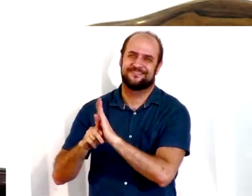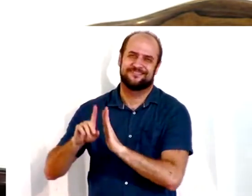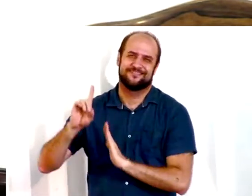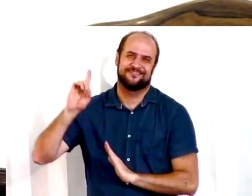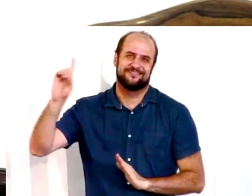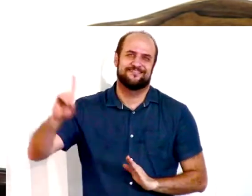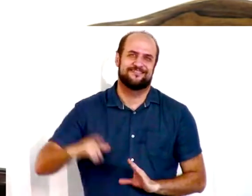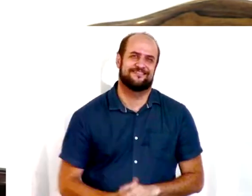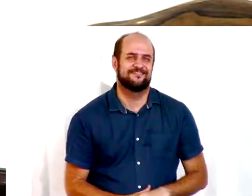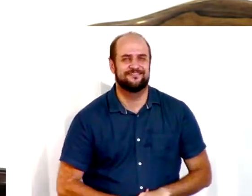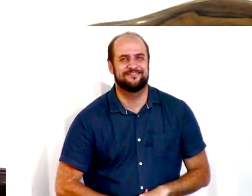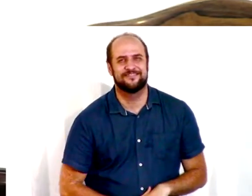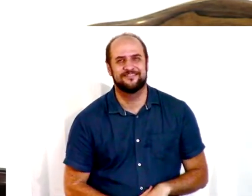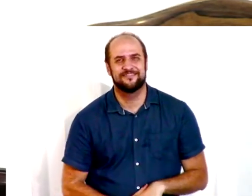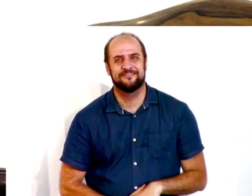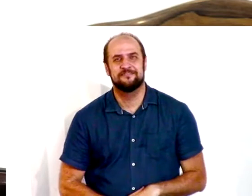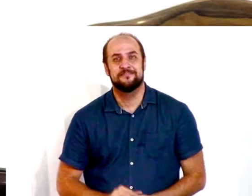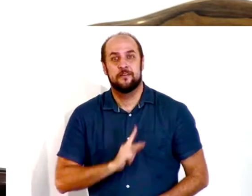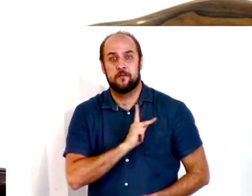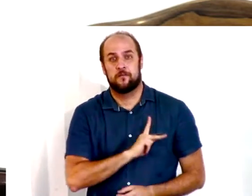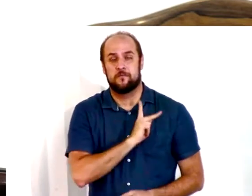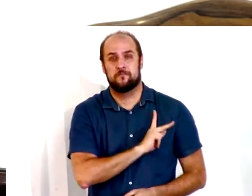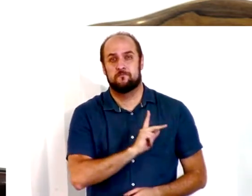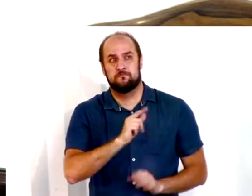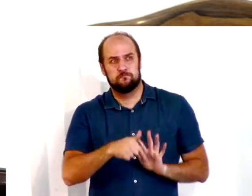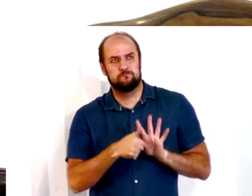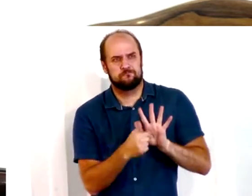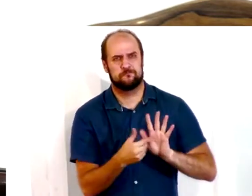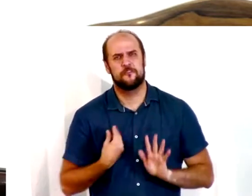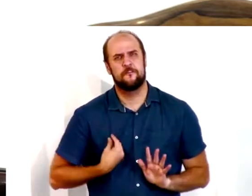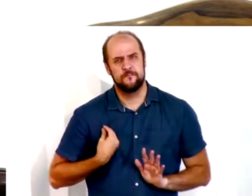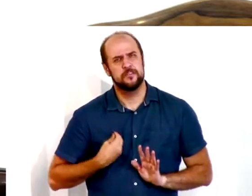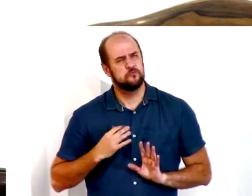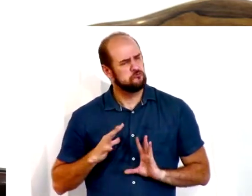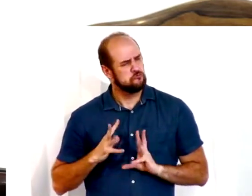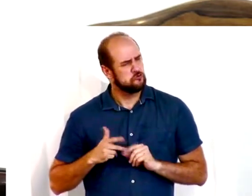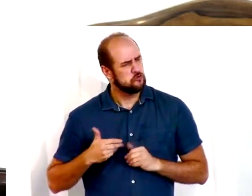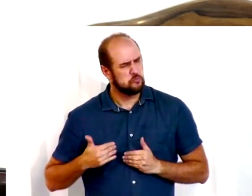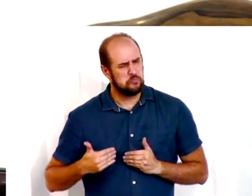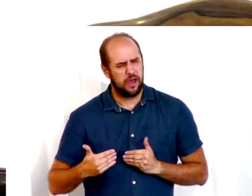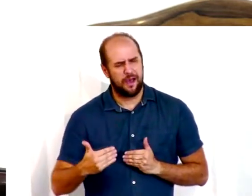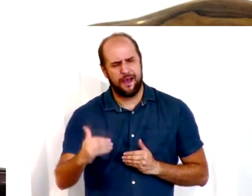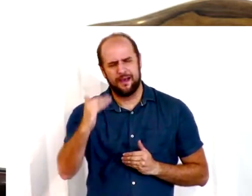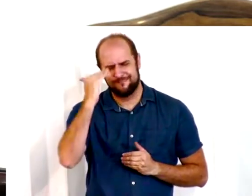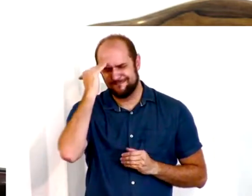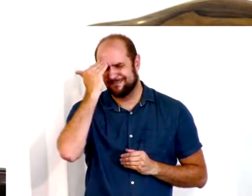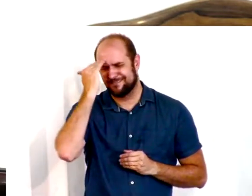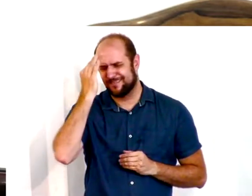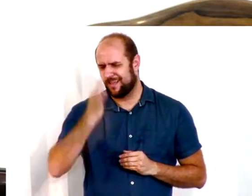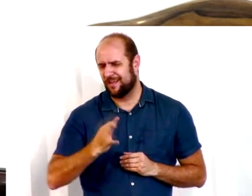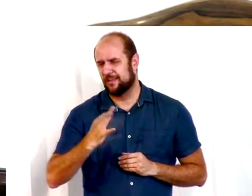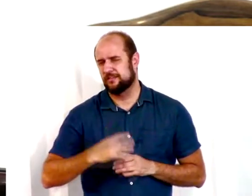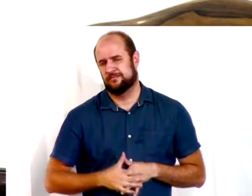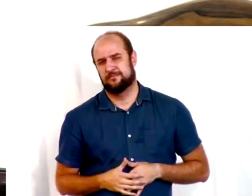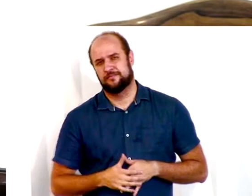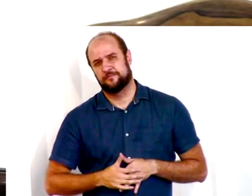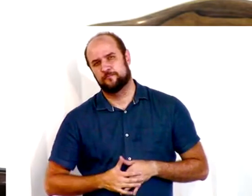Paulo mostra que em toda a sua vida ele entendeu e buscou isso. Quando lá no capítulo 1, versículo 23, ele